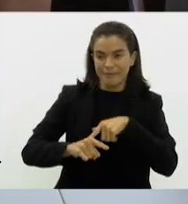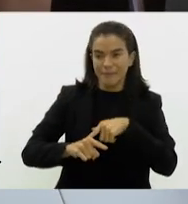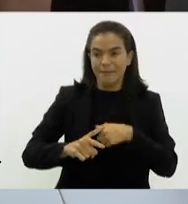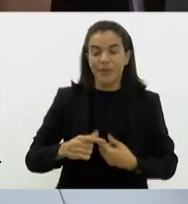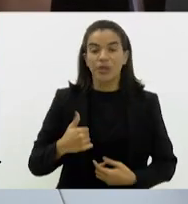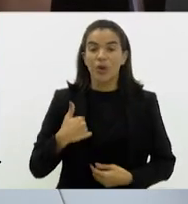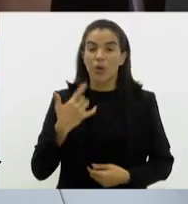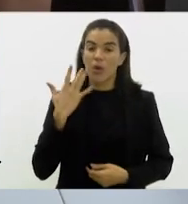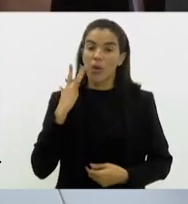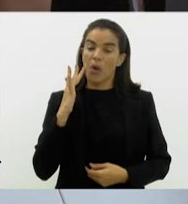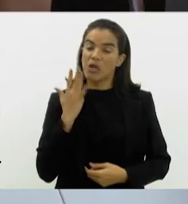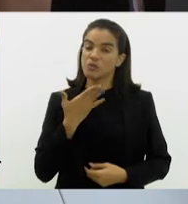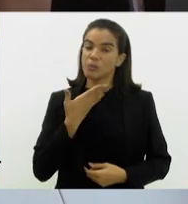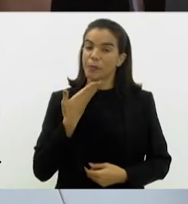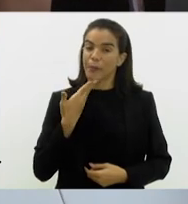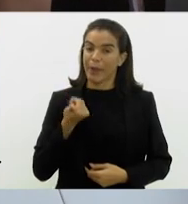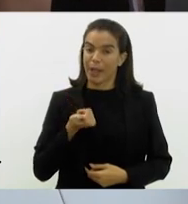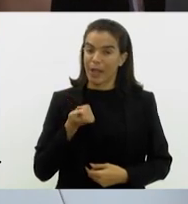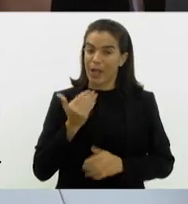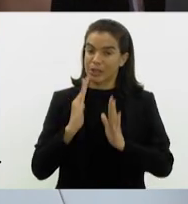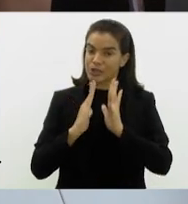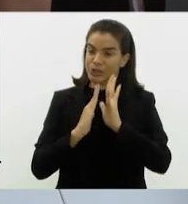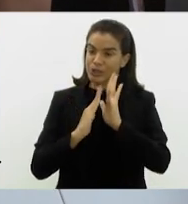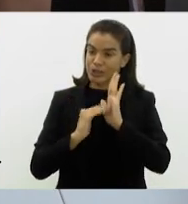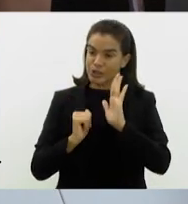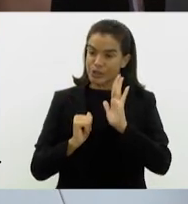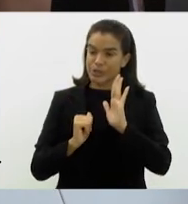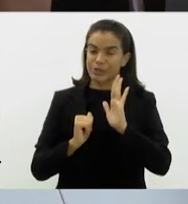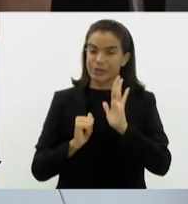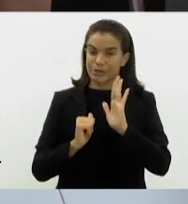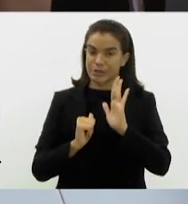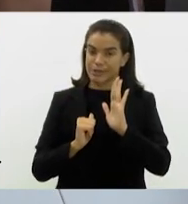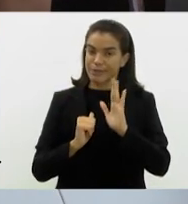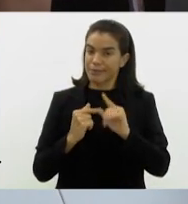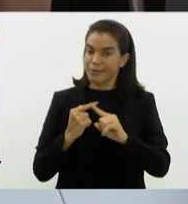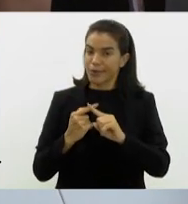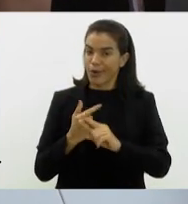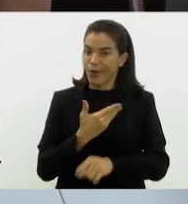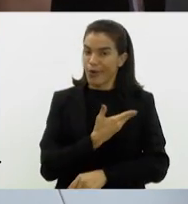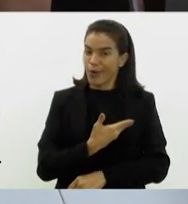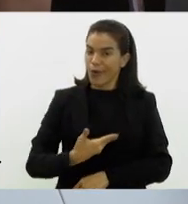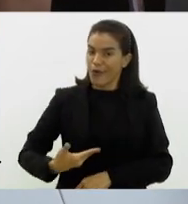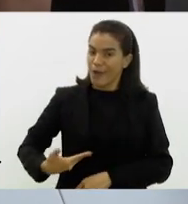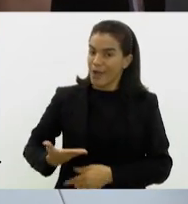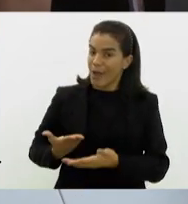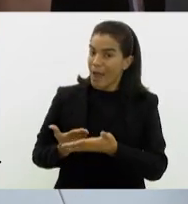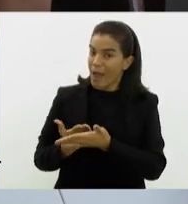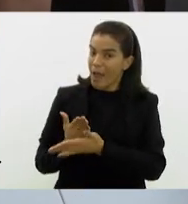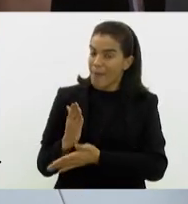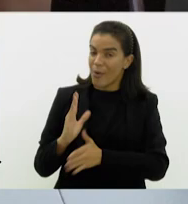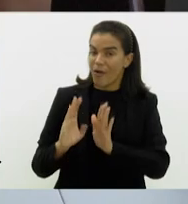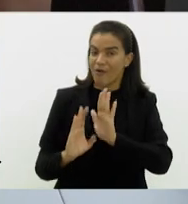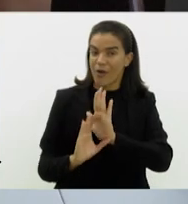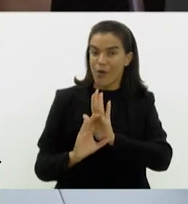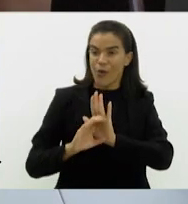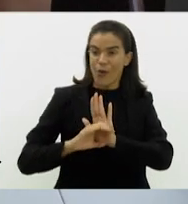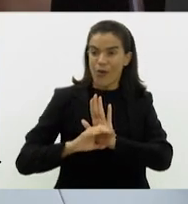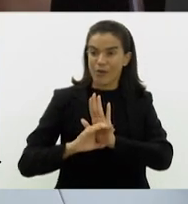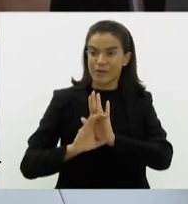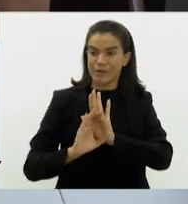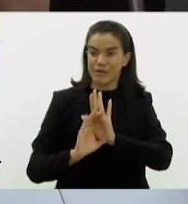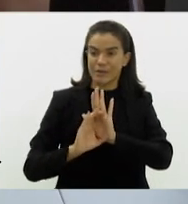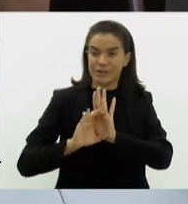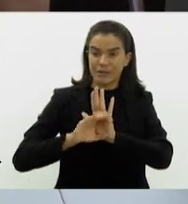acho razoável que Vossa Excelência tire para ver se o governo aprova o conceito, porque aprovando